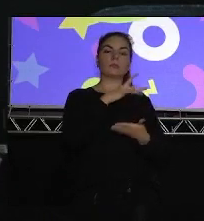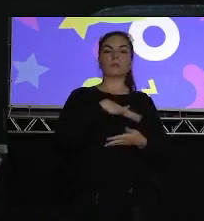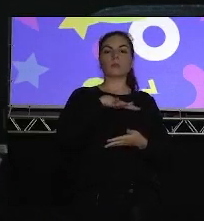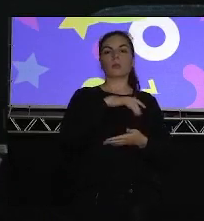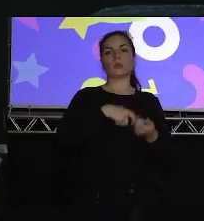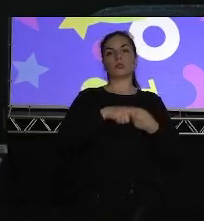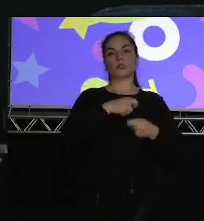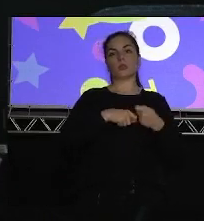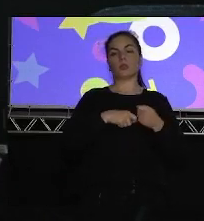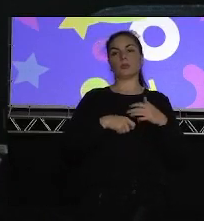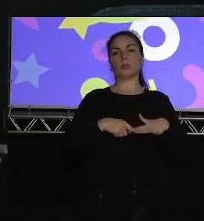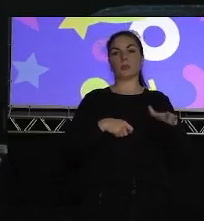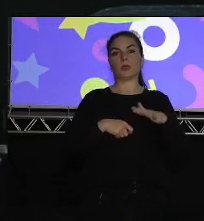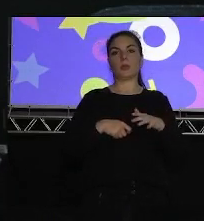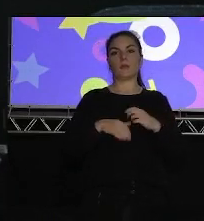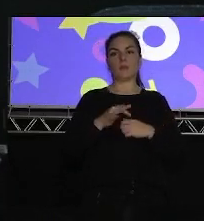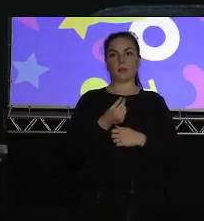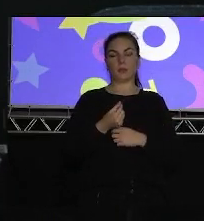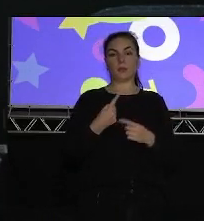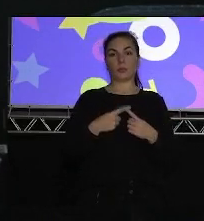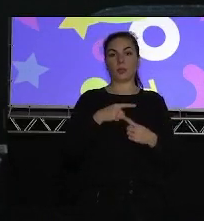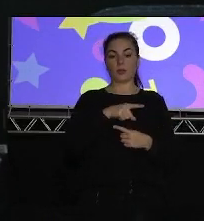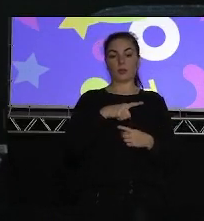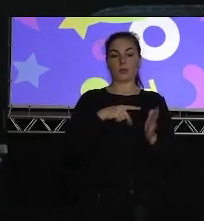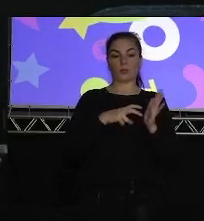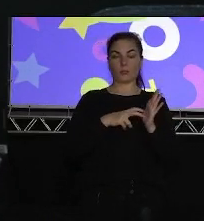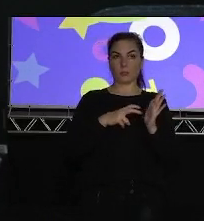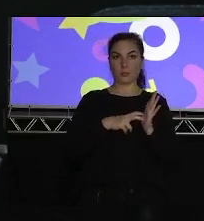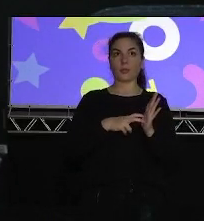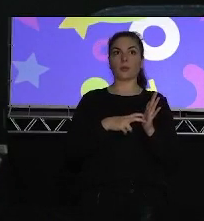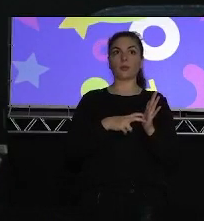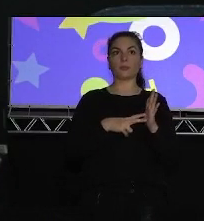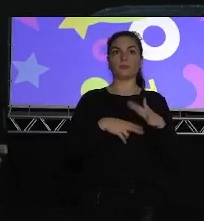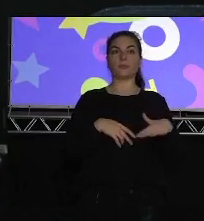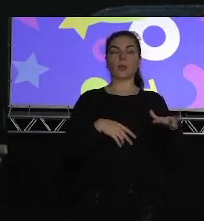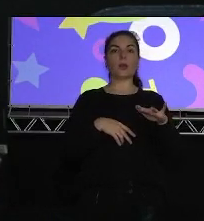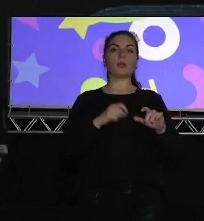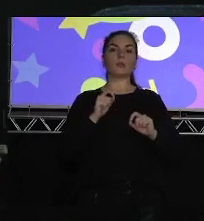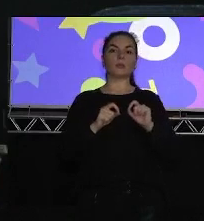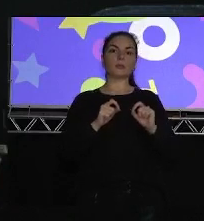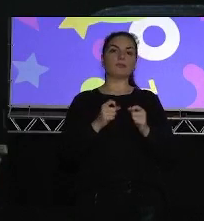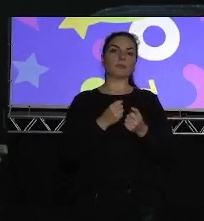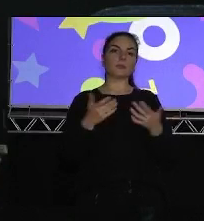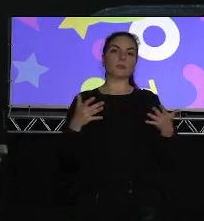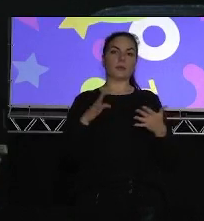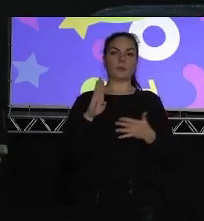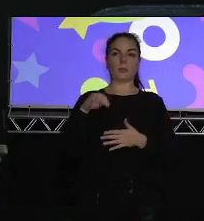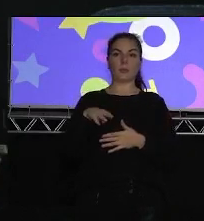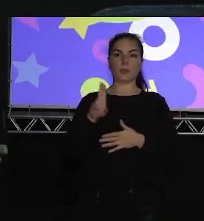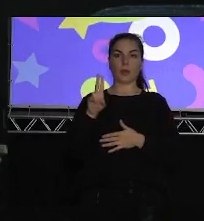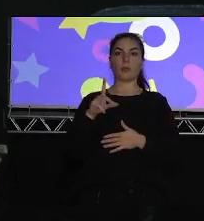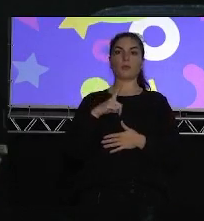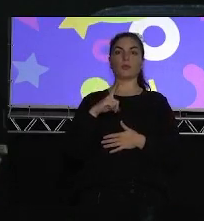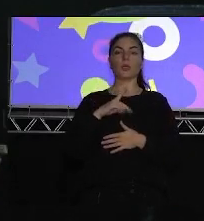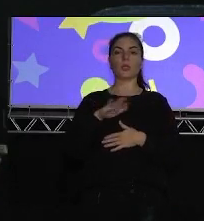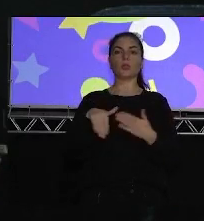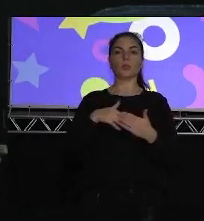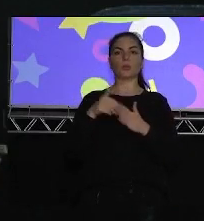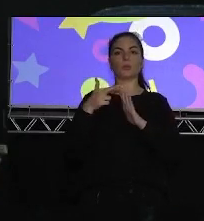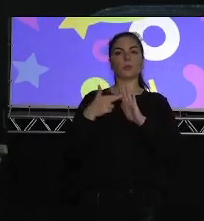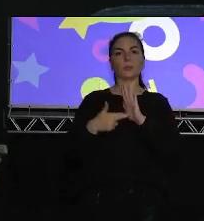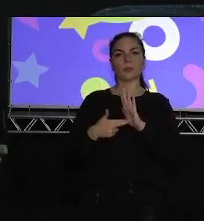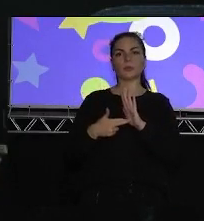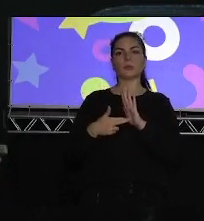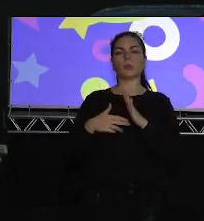na área financeira da BMW. A BMW tem um banco, né, e a área financial services da BMW ela tem toda uma regulação, todo um